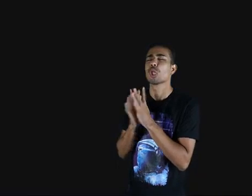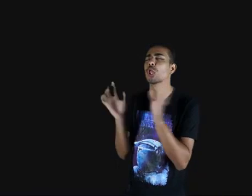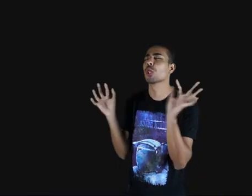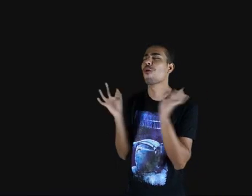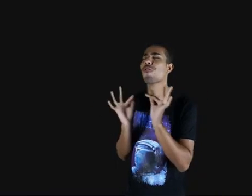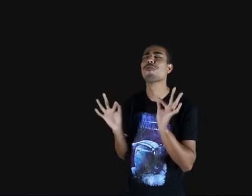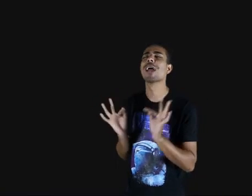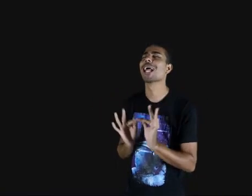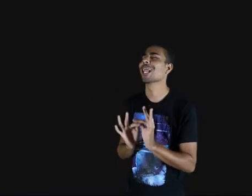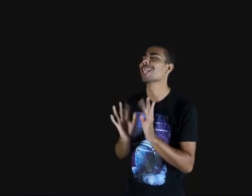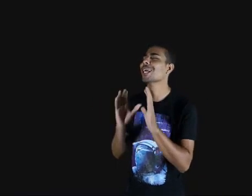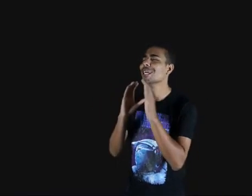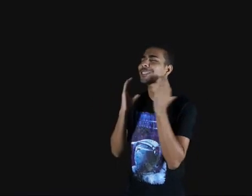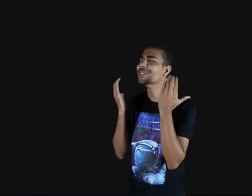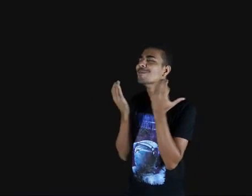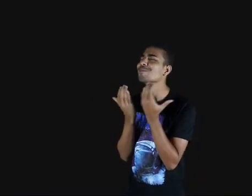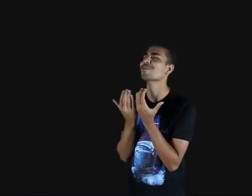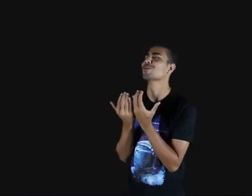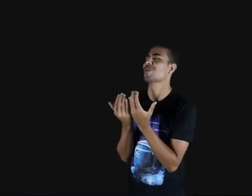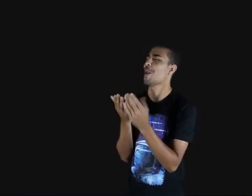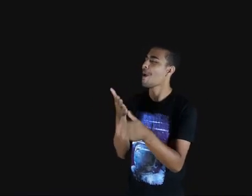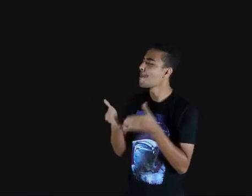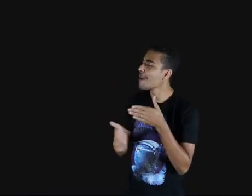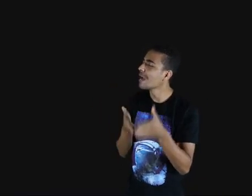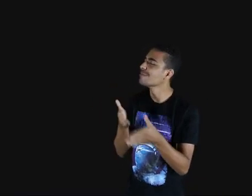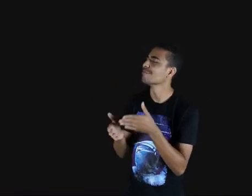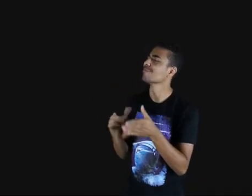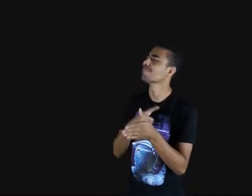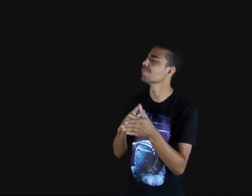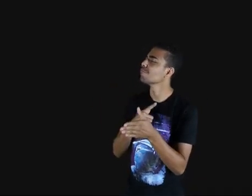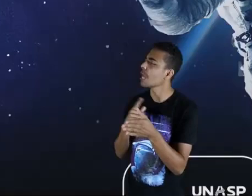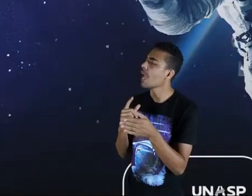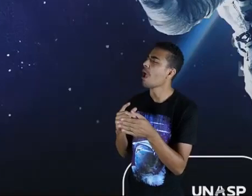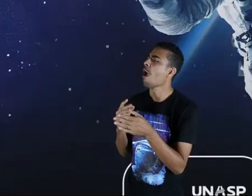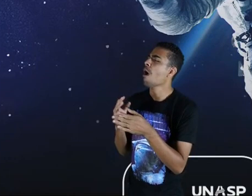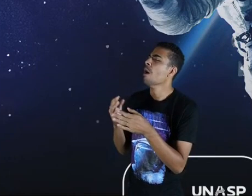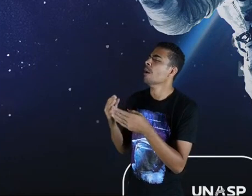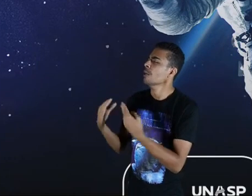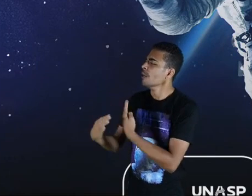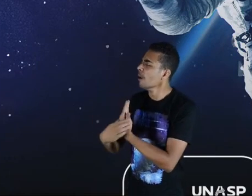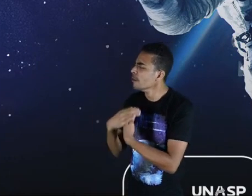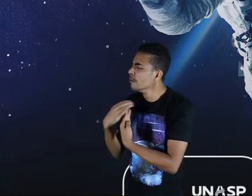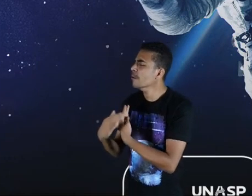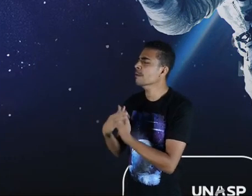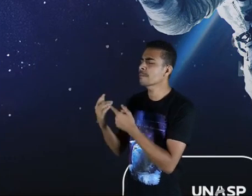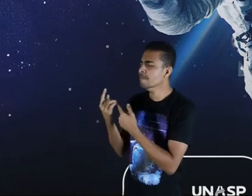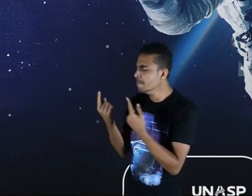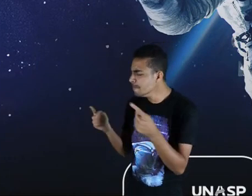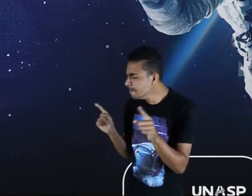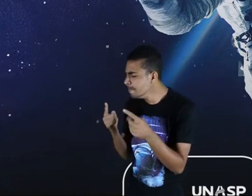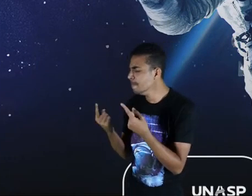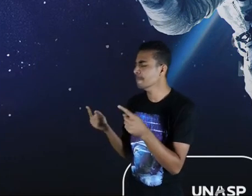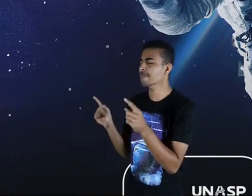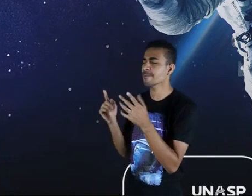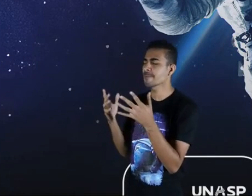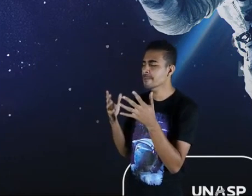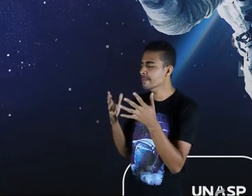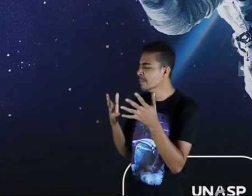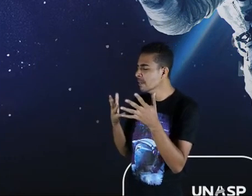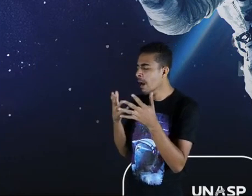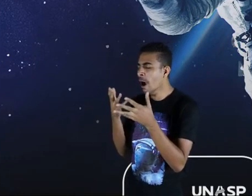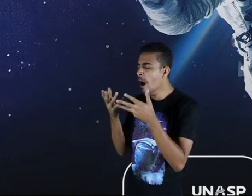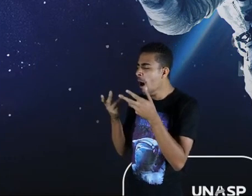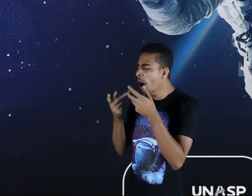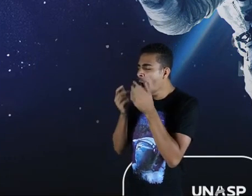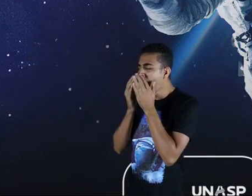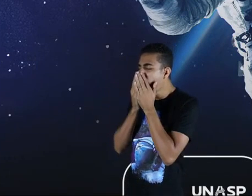congresso. Nós temos recebido orientações, mensagens, músicas, o convívio